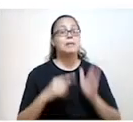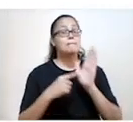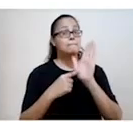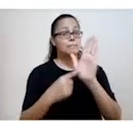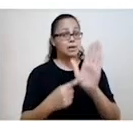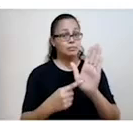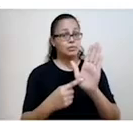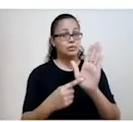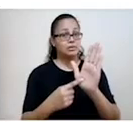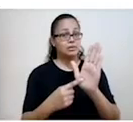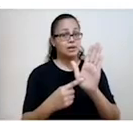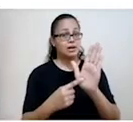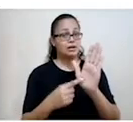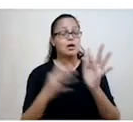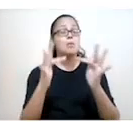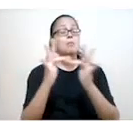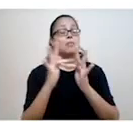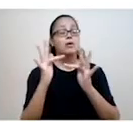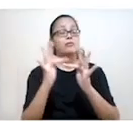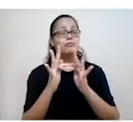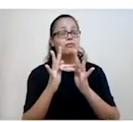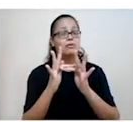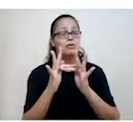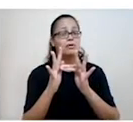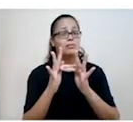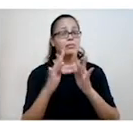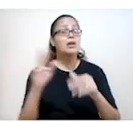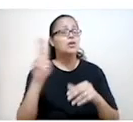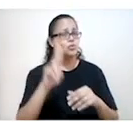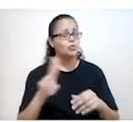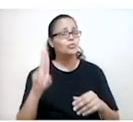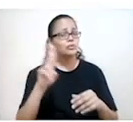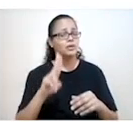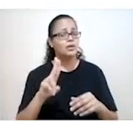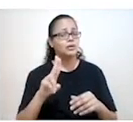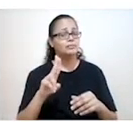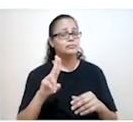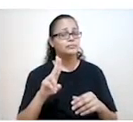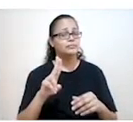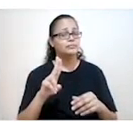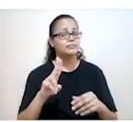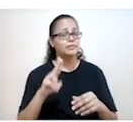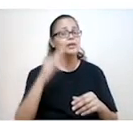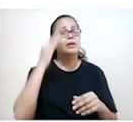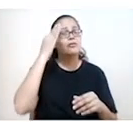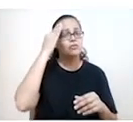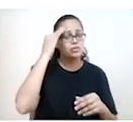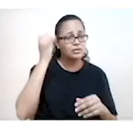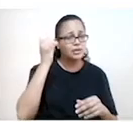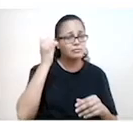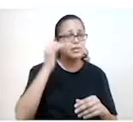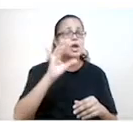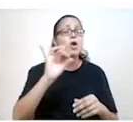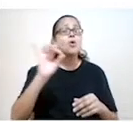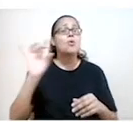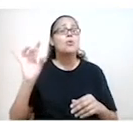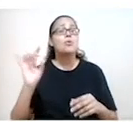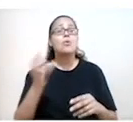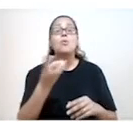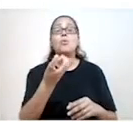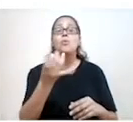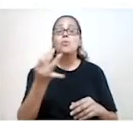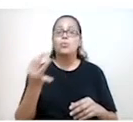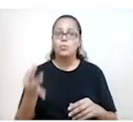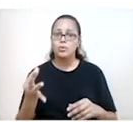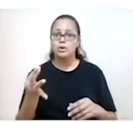ilustrar essa situação. Uma fórmula, se eu usar essa fórmula, eu vou saber quantos quadradinhos vai ter, por exemplo,